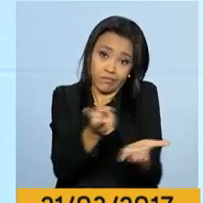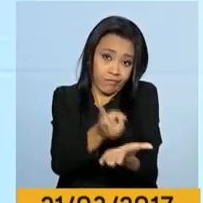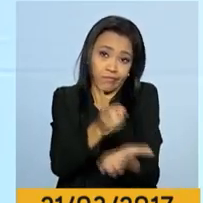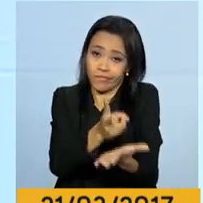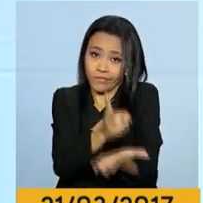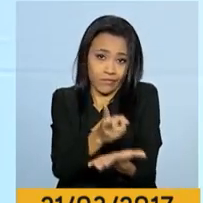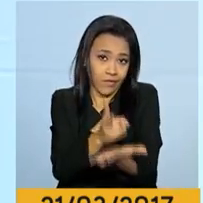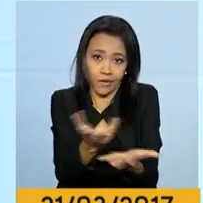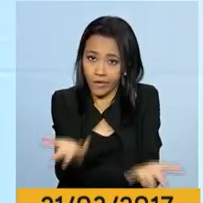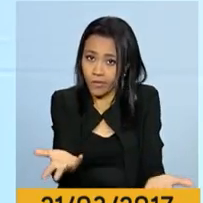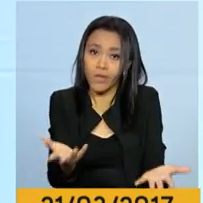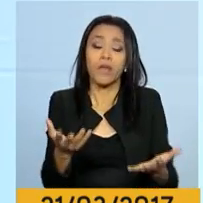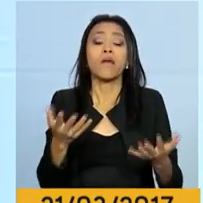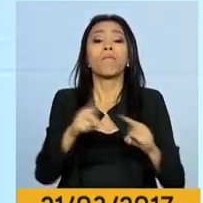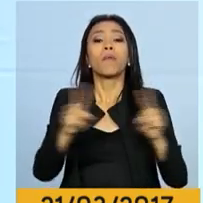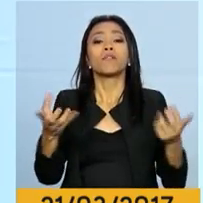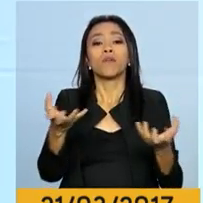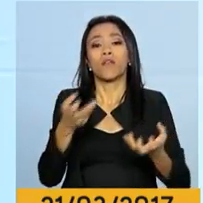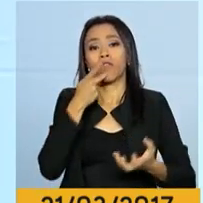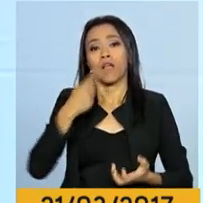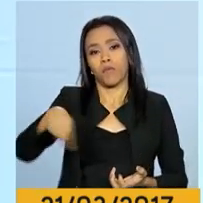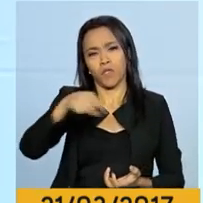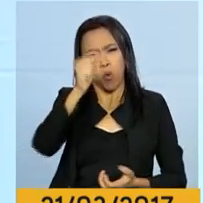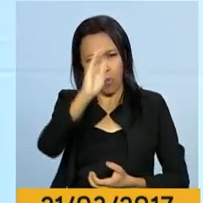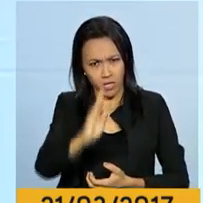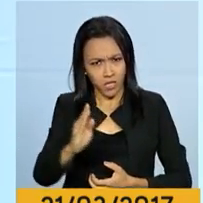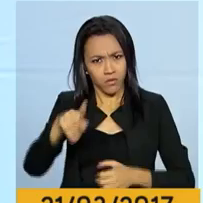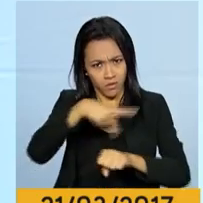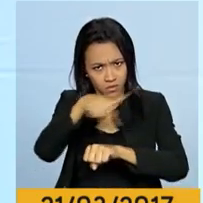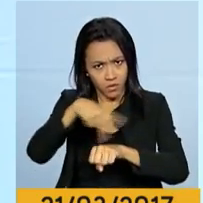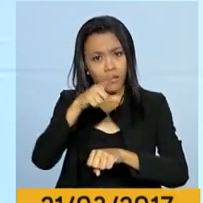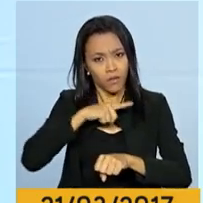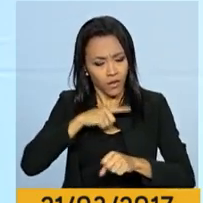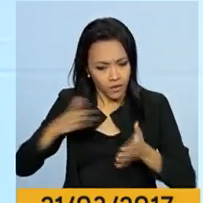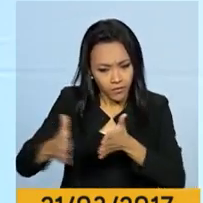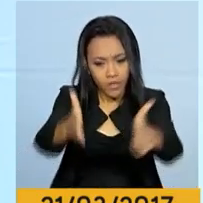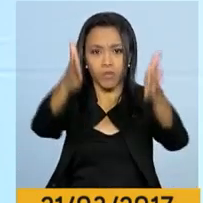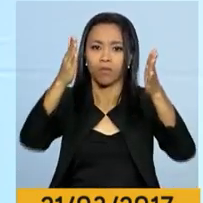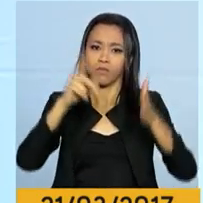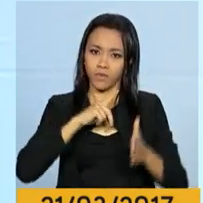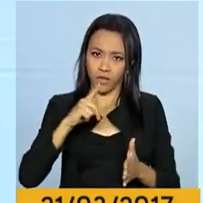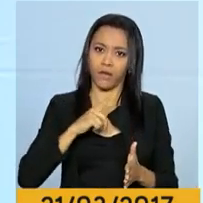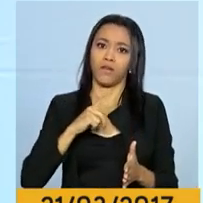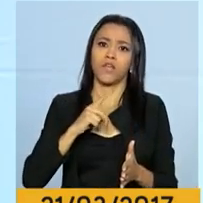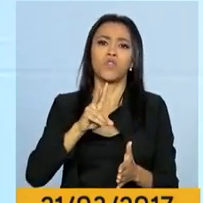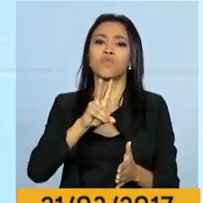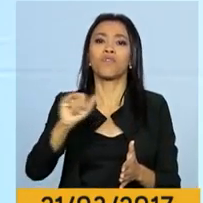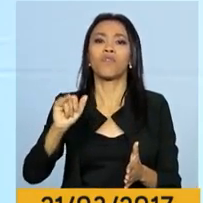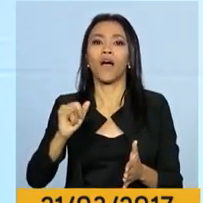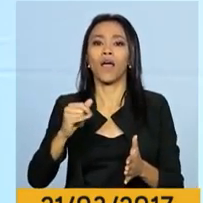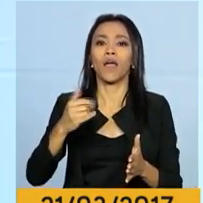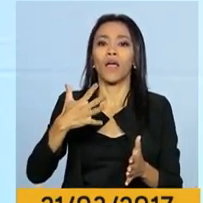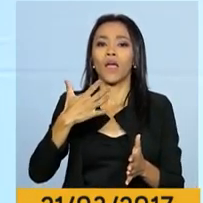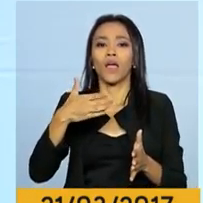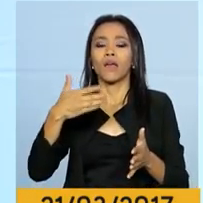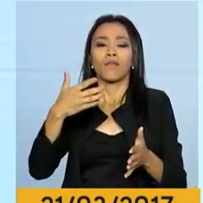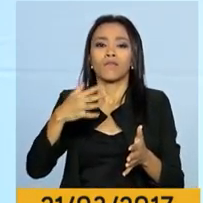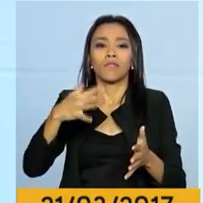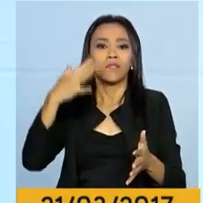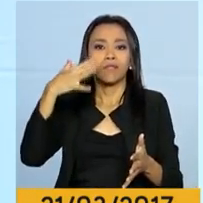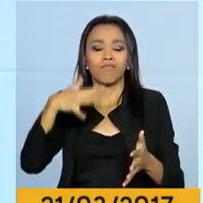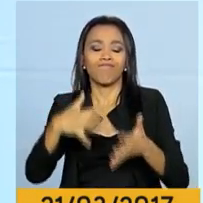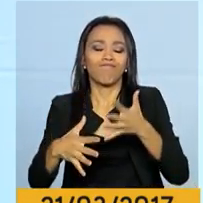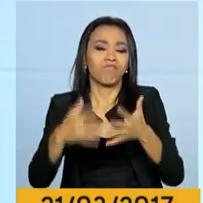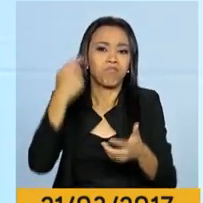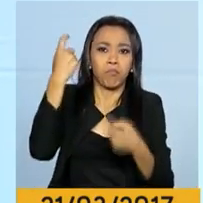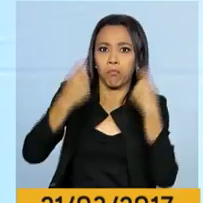transmitir é esta: o Brasil tem rumo e não vai distrair-se, ou seja, não vai distrair-se em função de outros fatos, porque